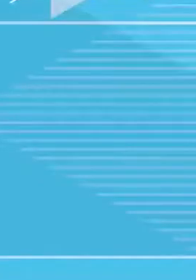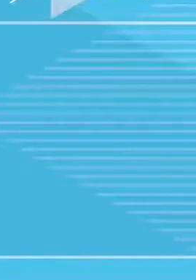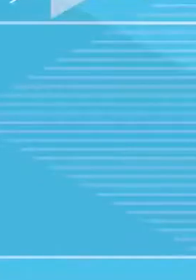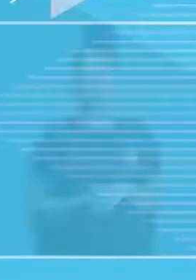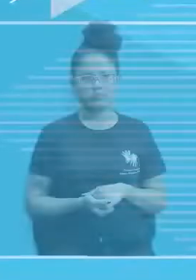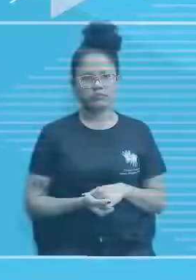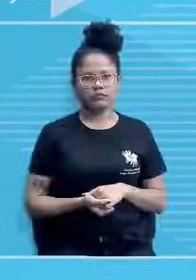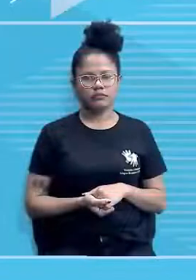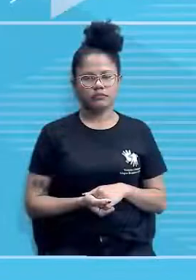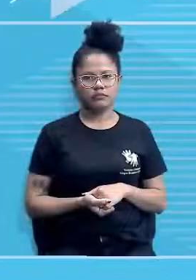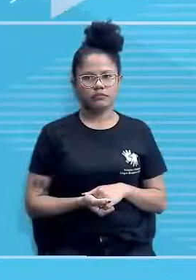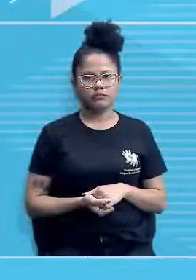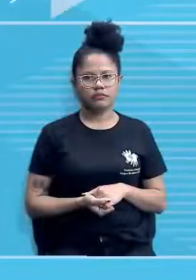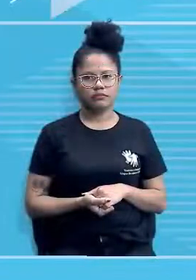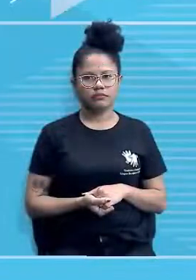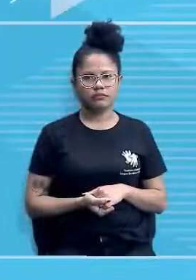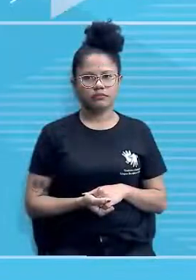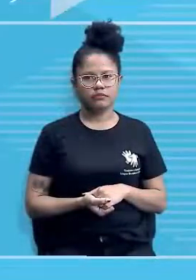o